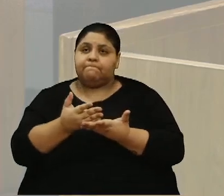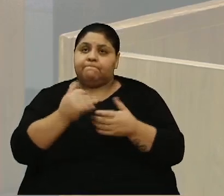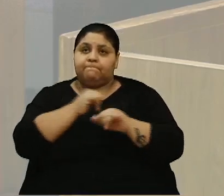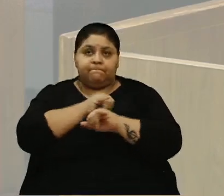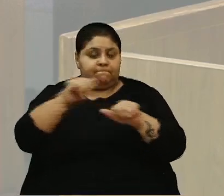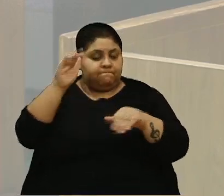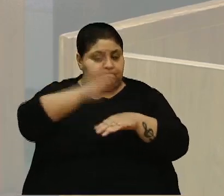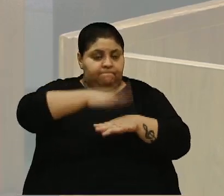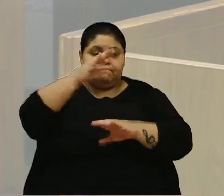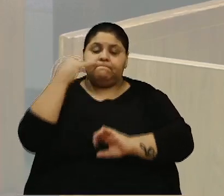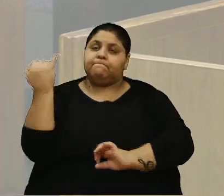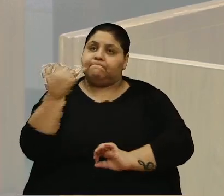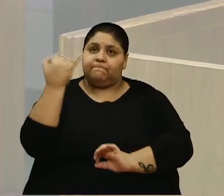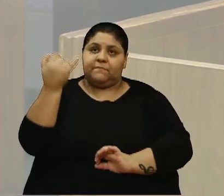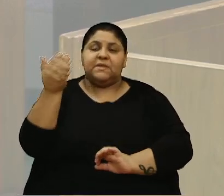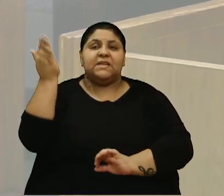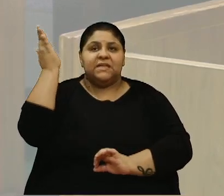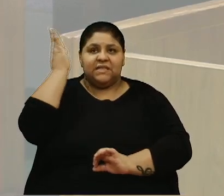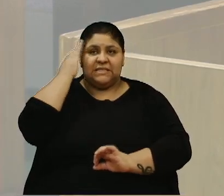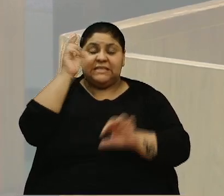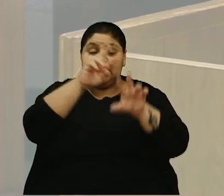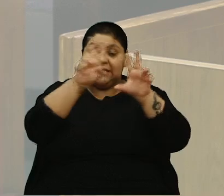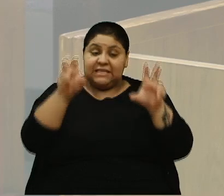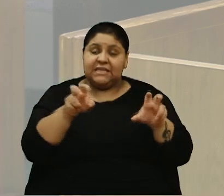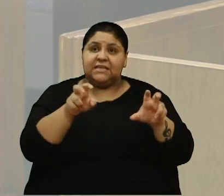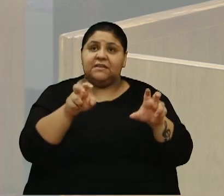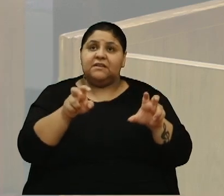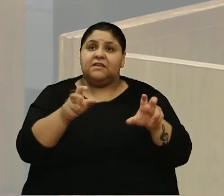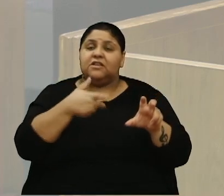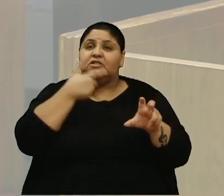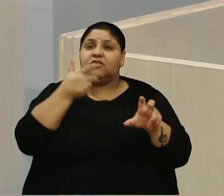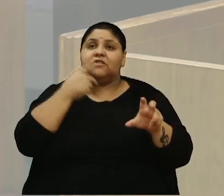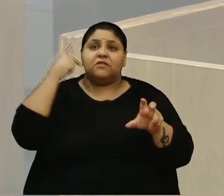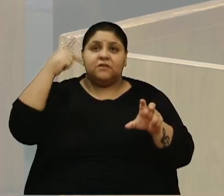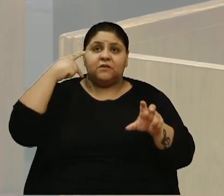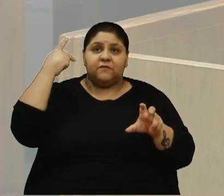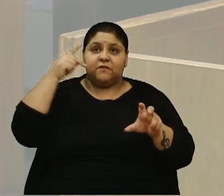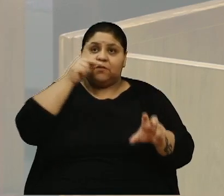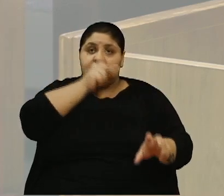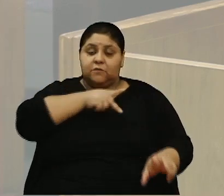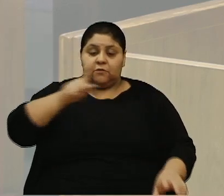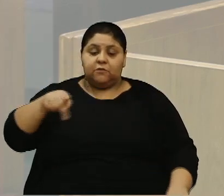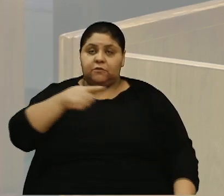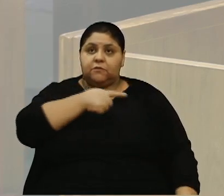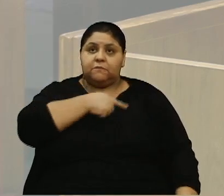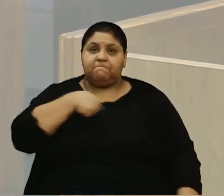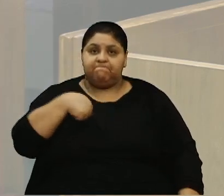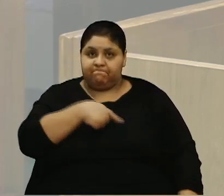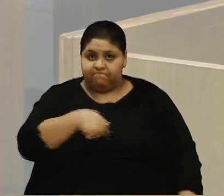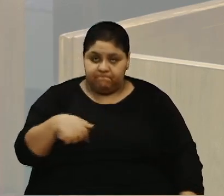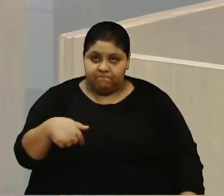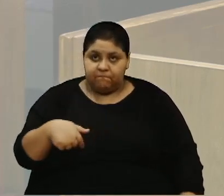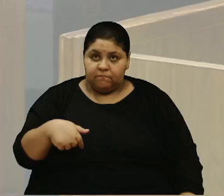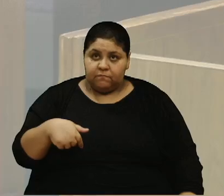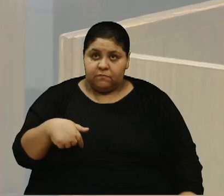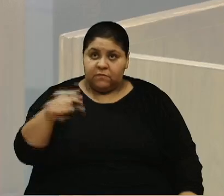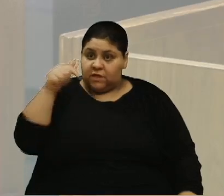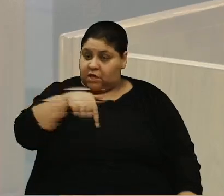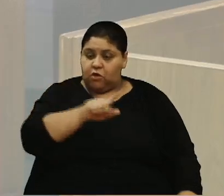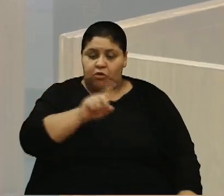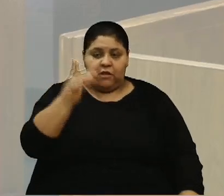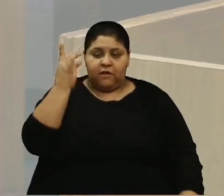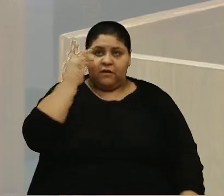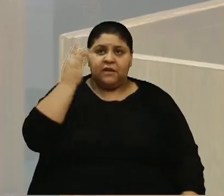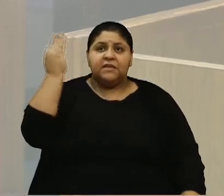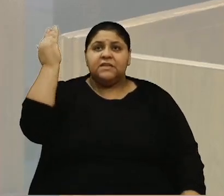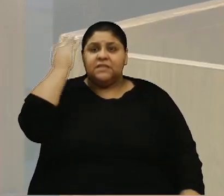mais importantes, e eu sei que foi tema, inclusive, da fala hoje do vereador Zanquim, professor Zanquim. Apesar de eu não estar presente, eu sei que o